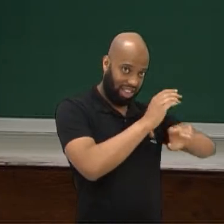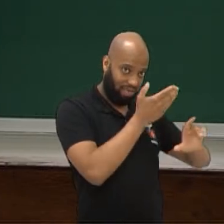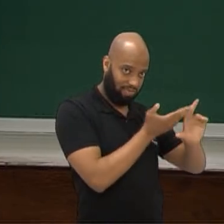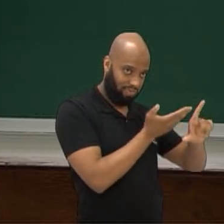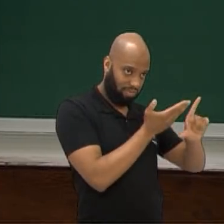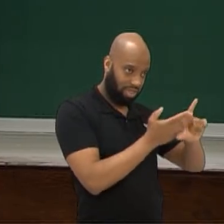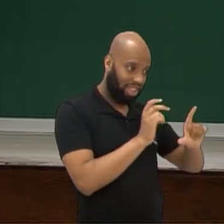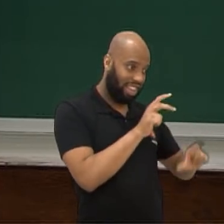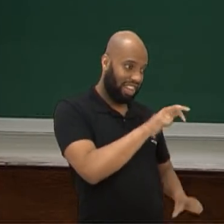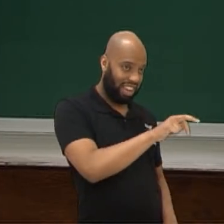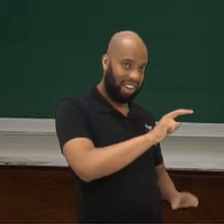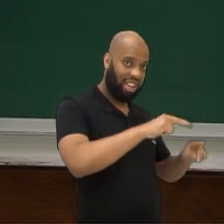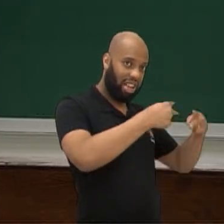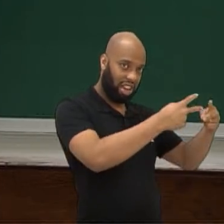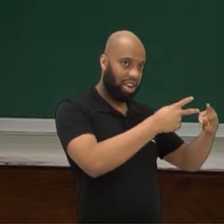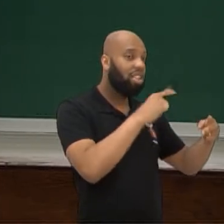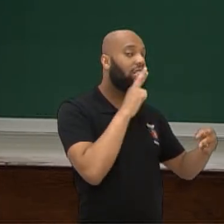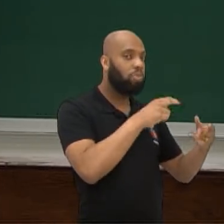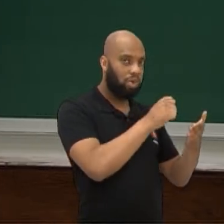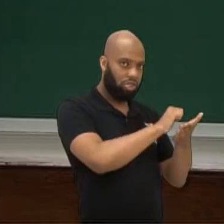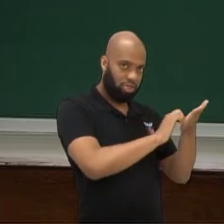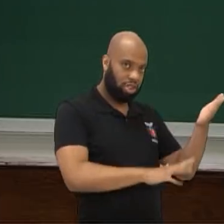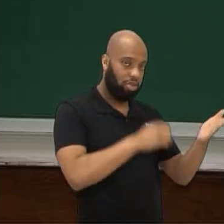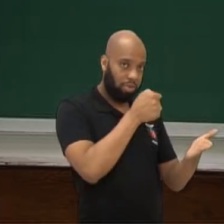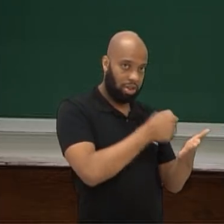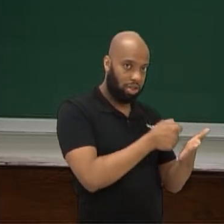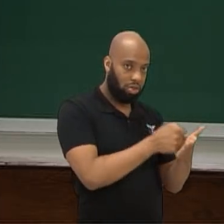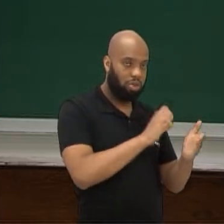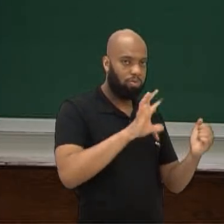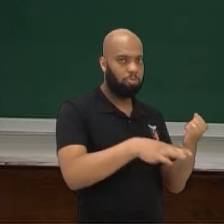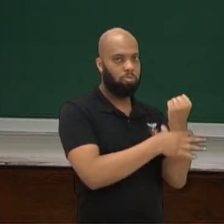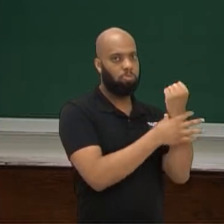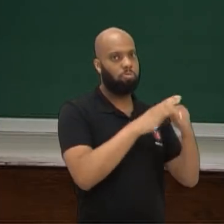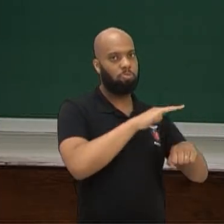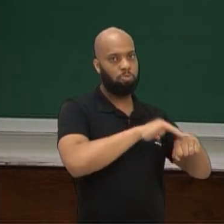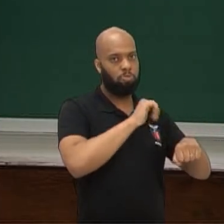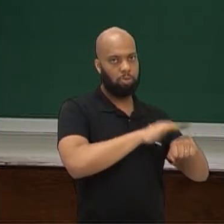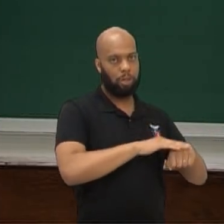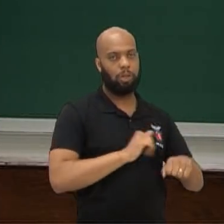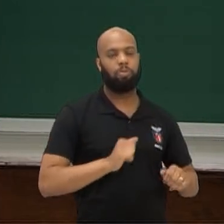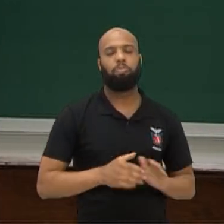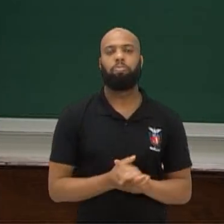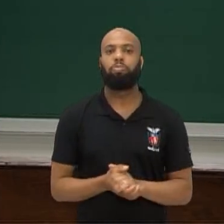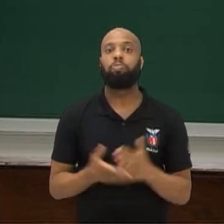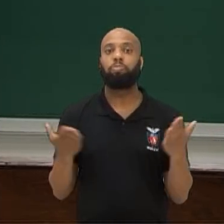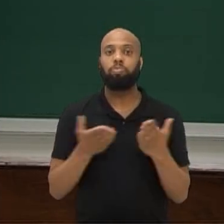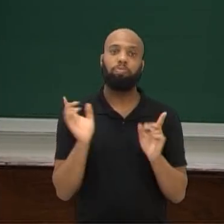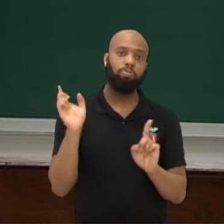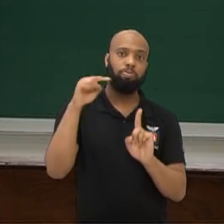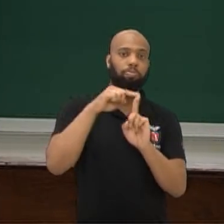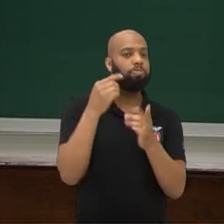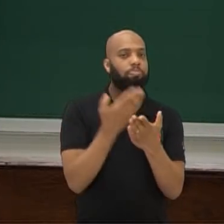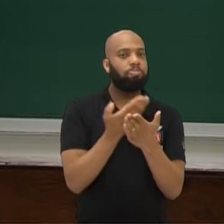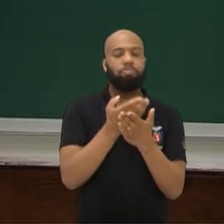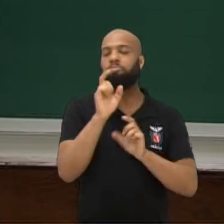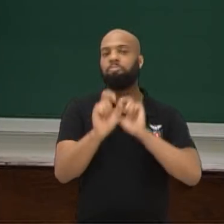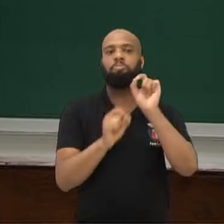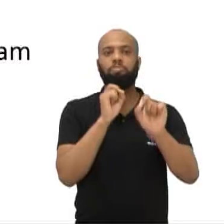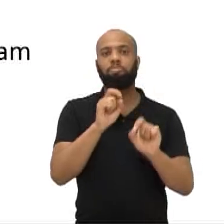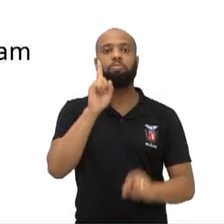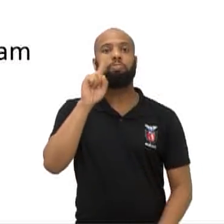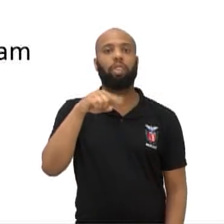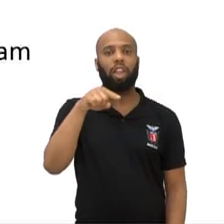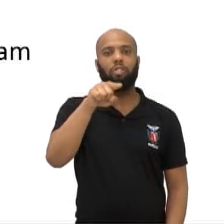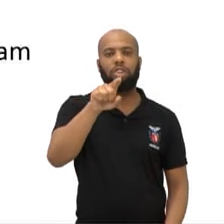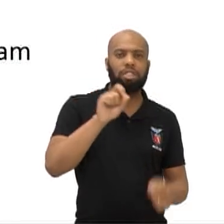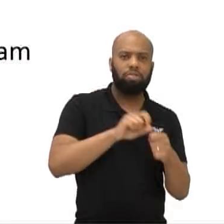e validar a presença de vocês. Certo? Vamos então começar a nossa aula. Hoje o objetivo preparado dessa aula consiste